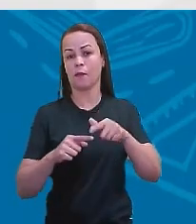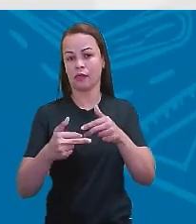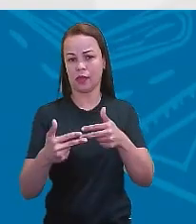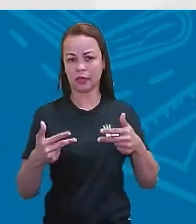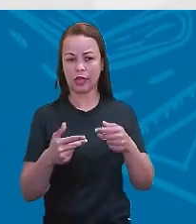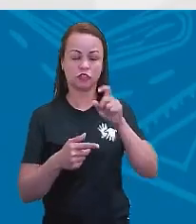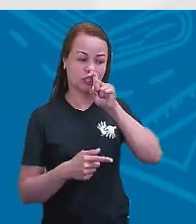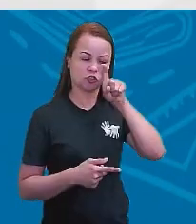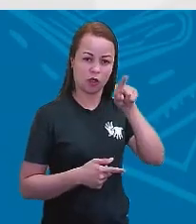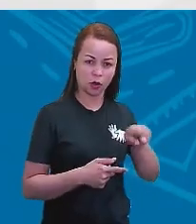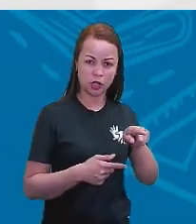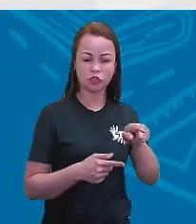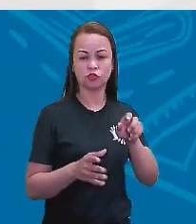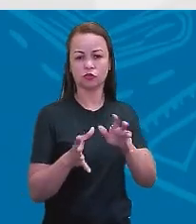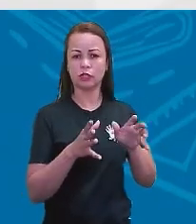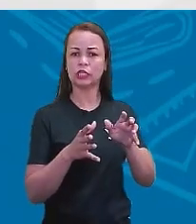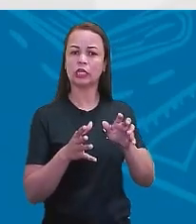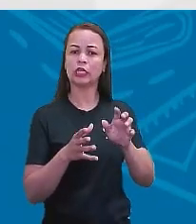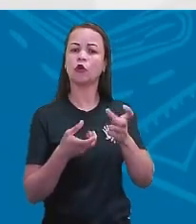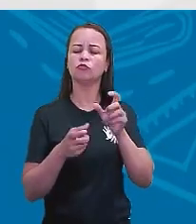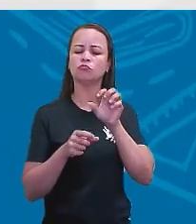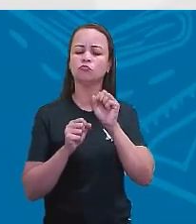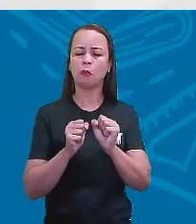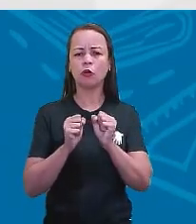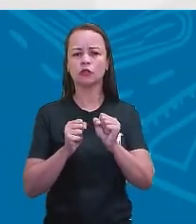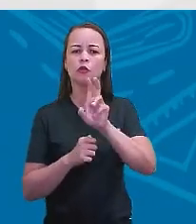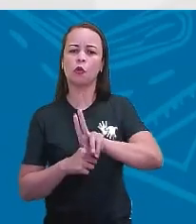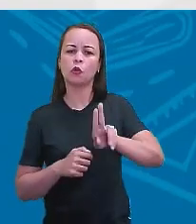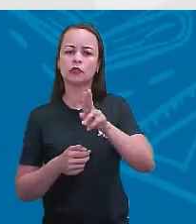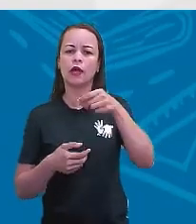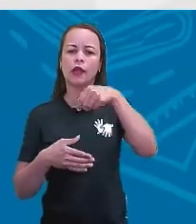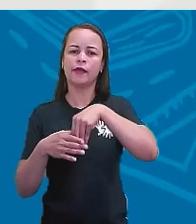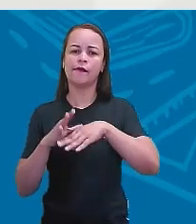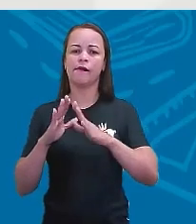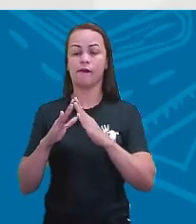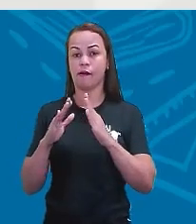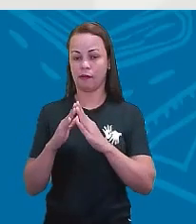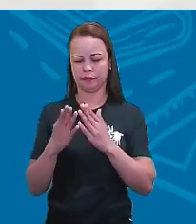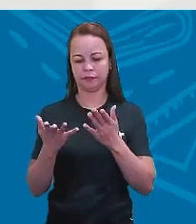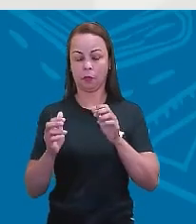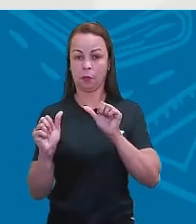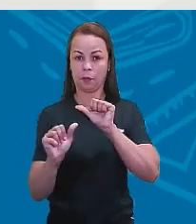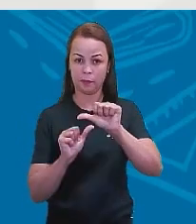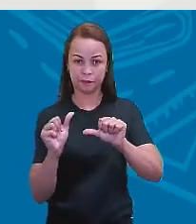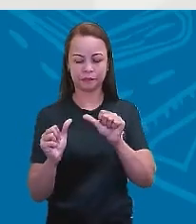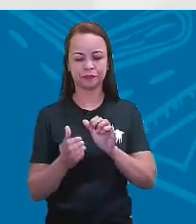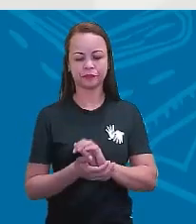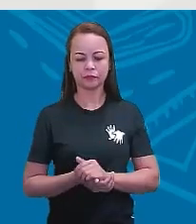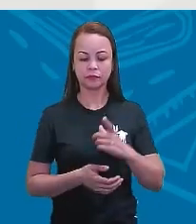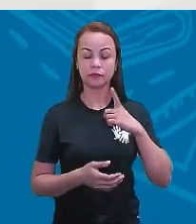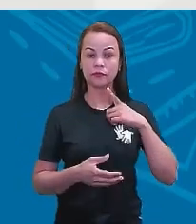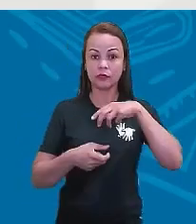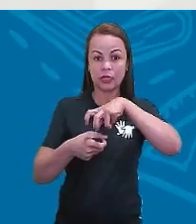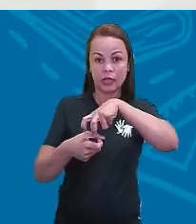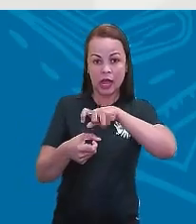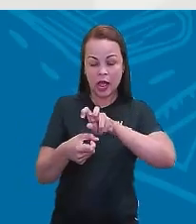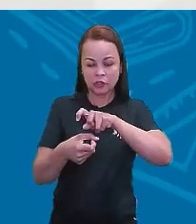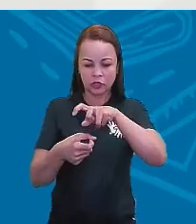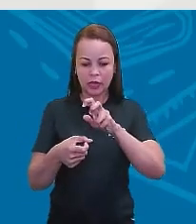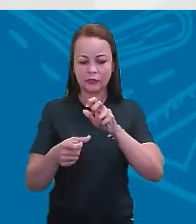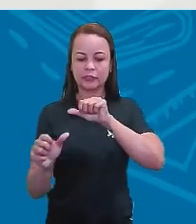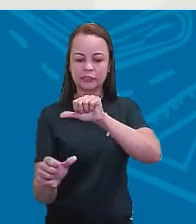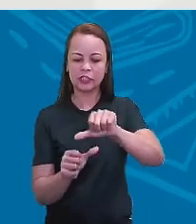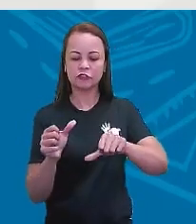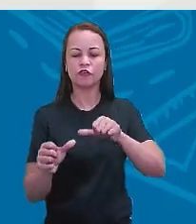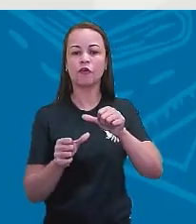vai poder utilizar eles em casa. Olha só, a gente pode transformar eles. Aqui, ó, nós temos essas latas que foram